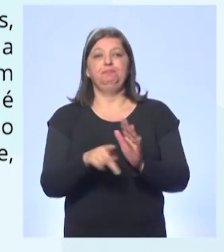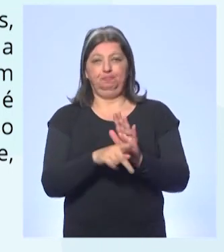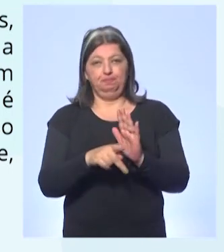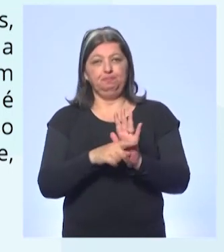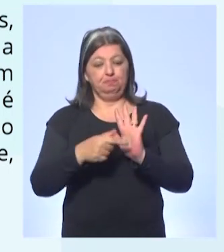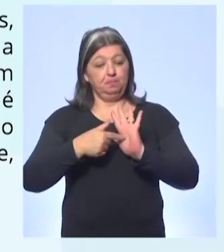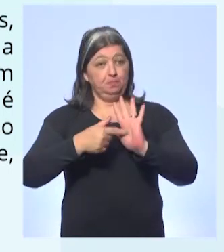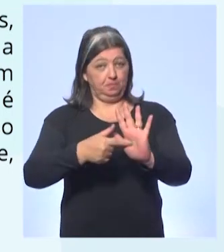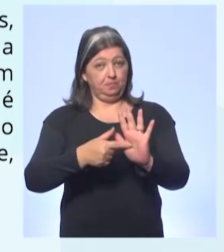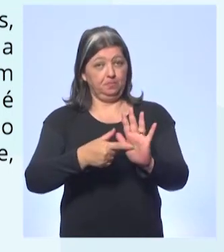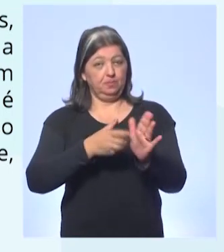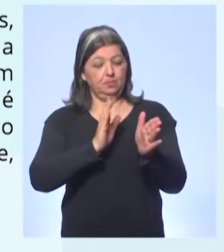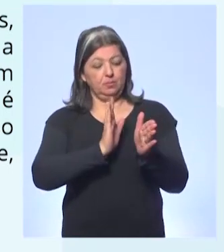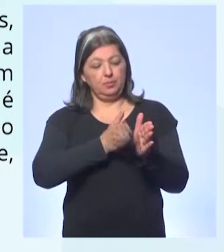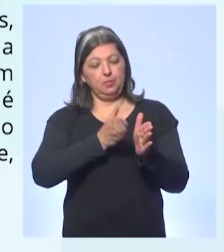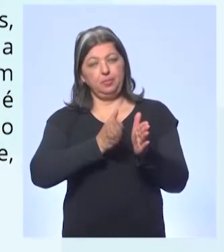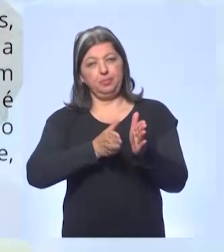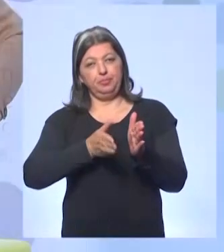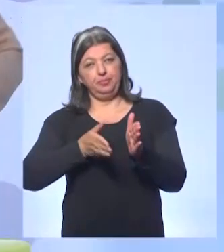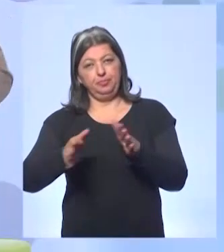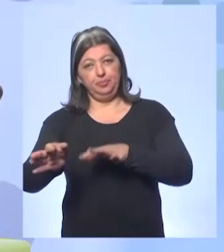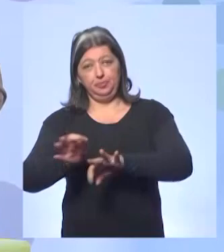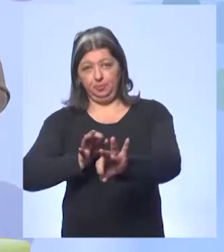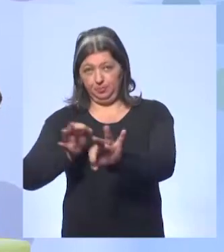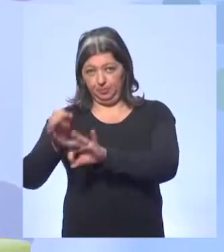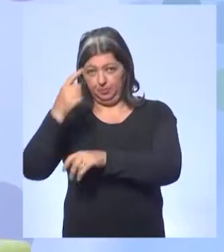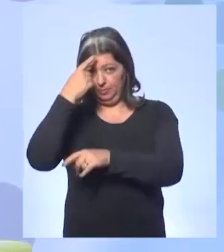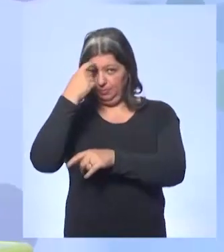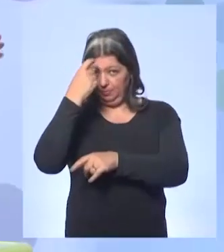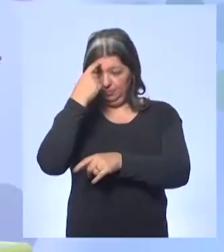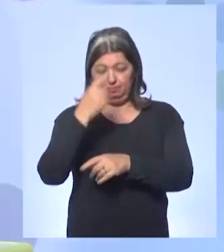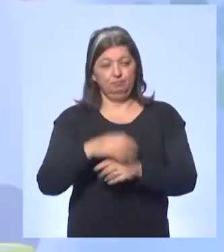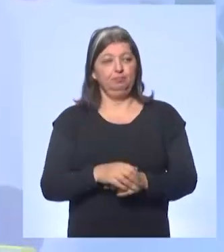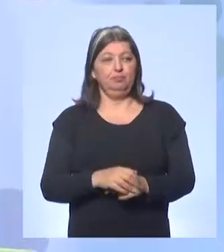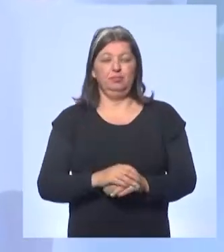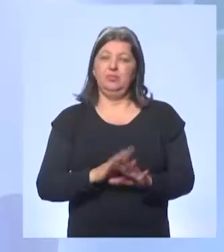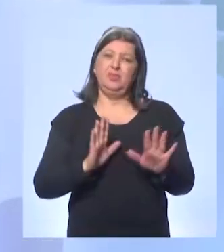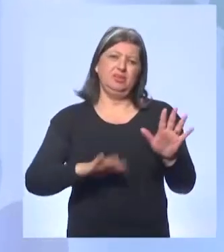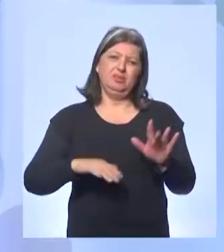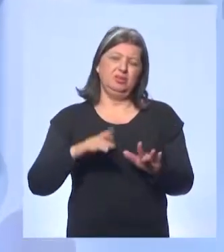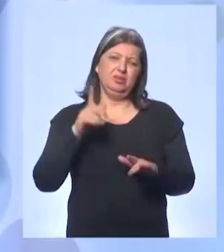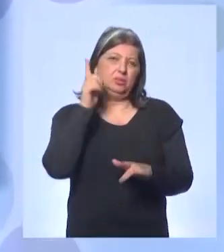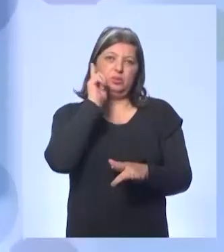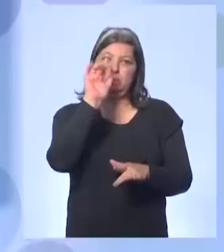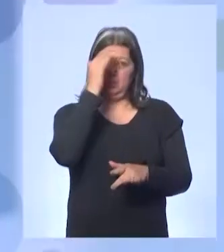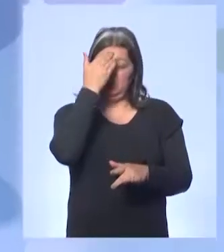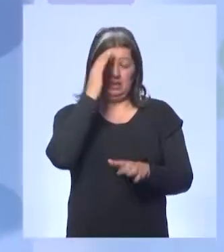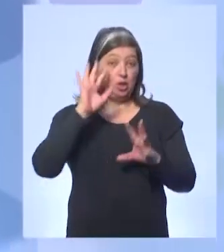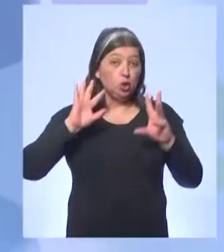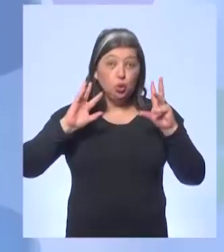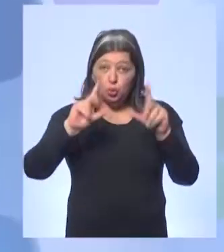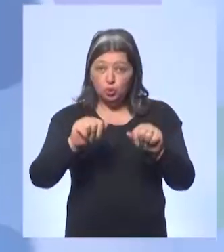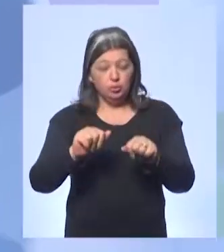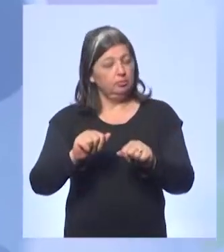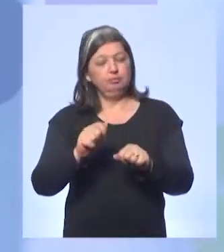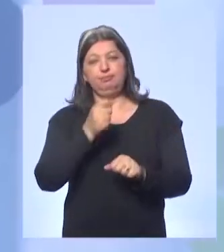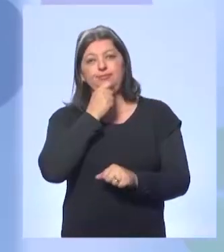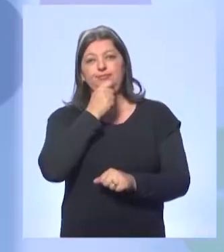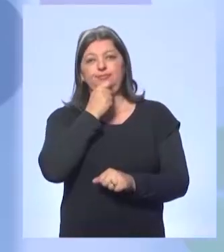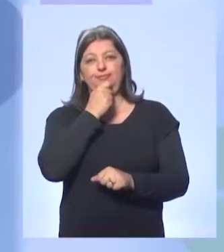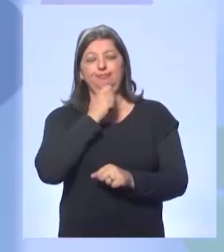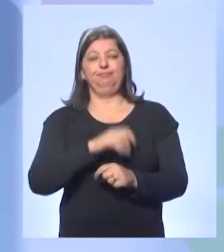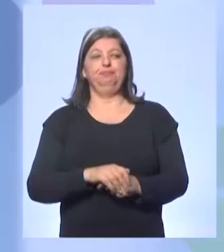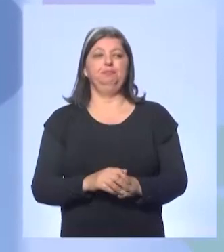aparecem organizando as ideias. Professora, não deu para entender tudo. Claro que não deu. Eu tenho certeza, principalmente a